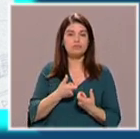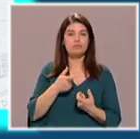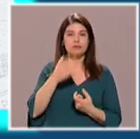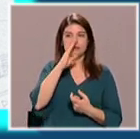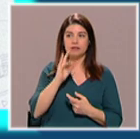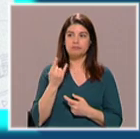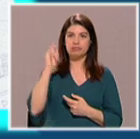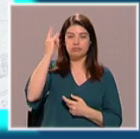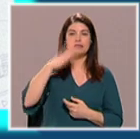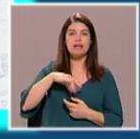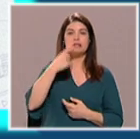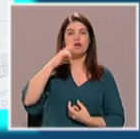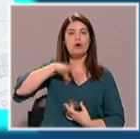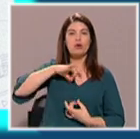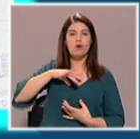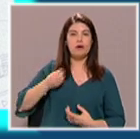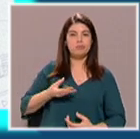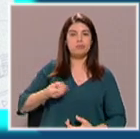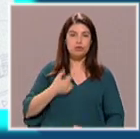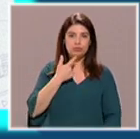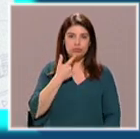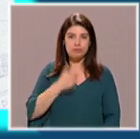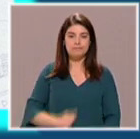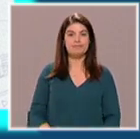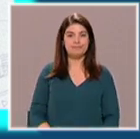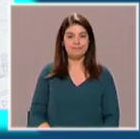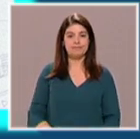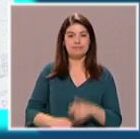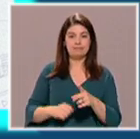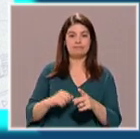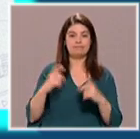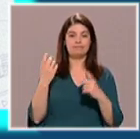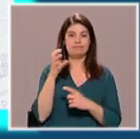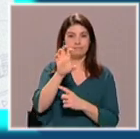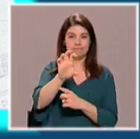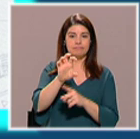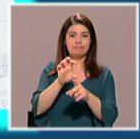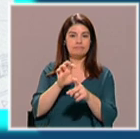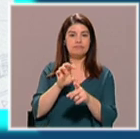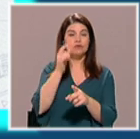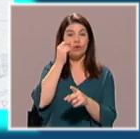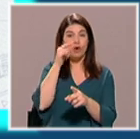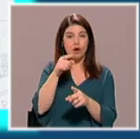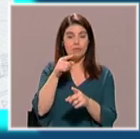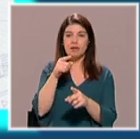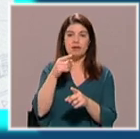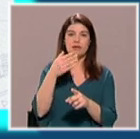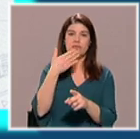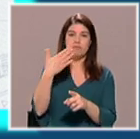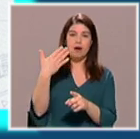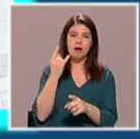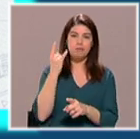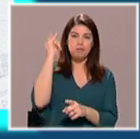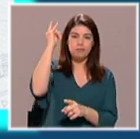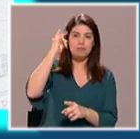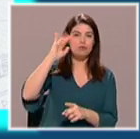elevada secreção. Só para que tenham esta ideia, esta imagem traduz o homem mais alto e mais baixo do mundo. O